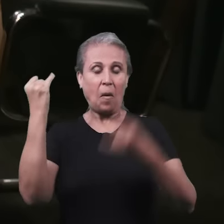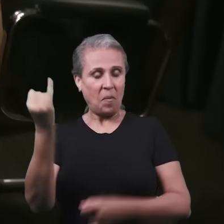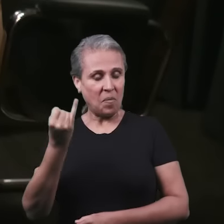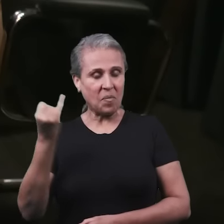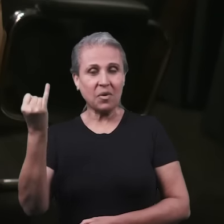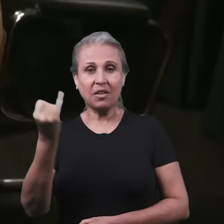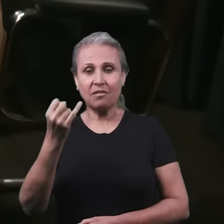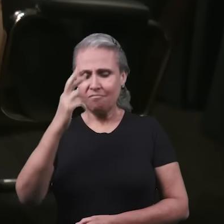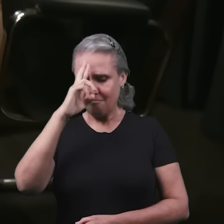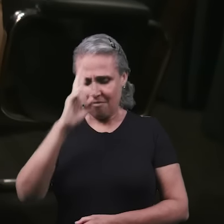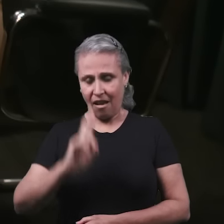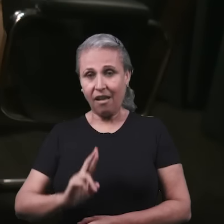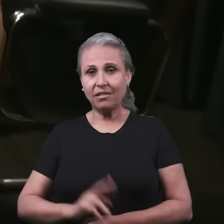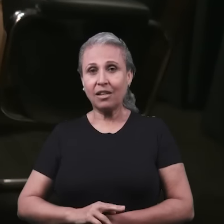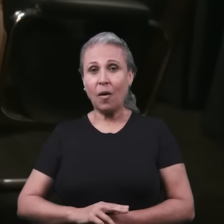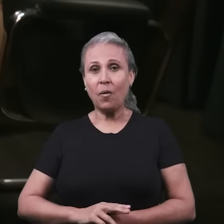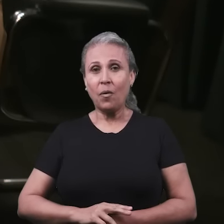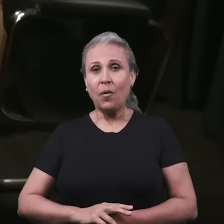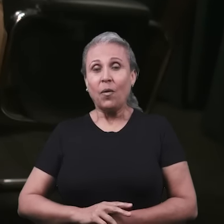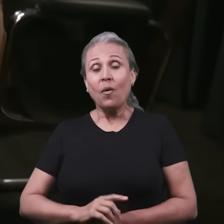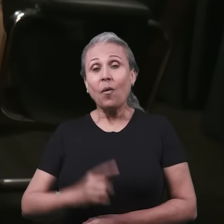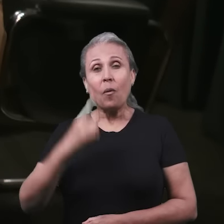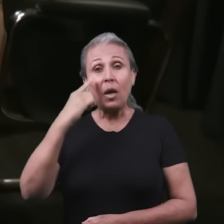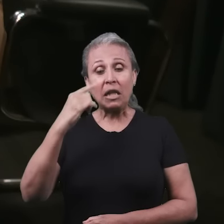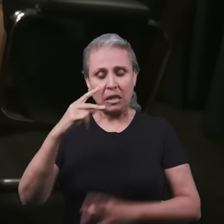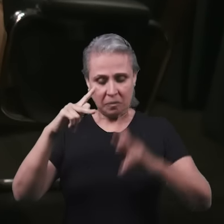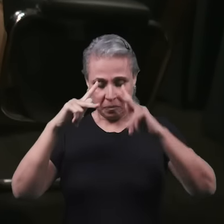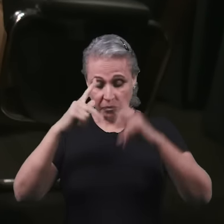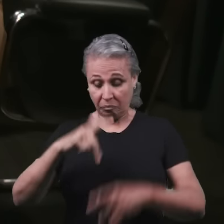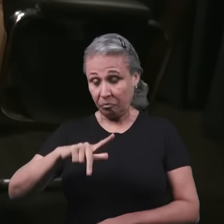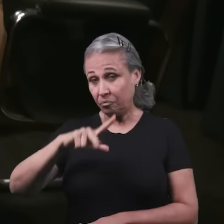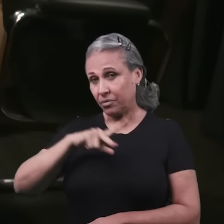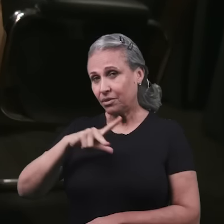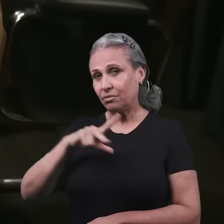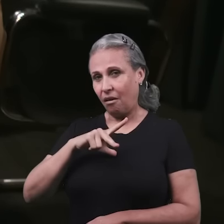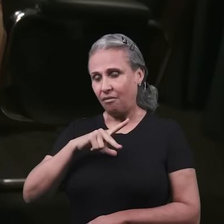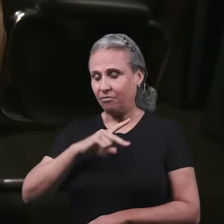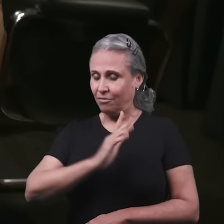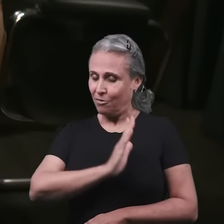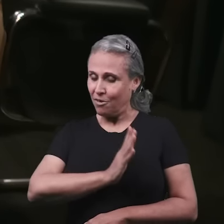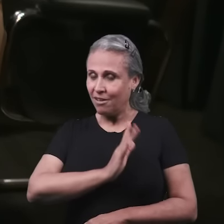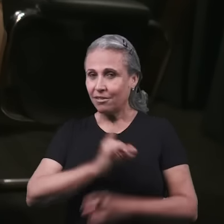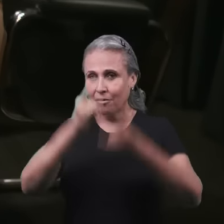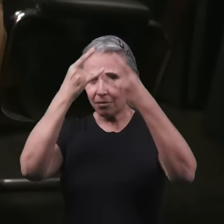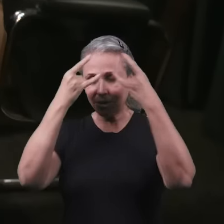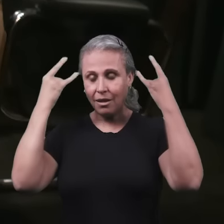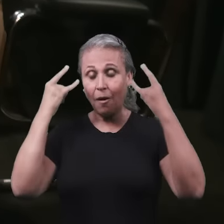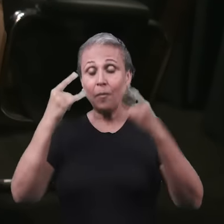que era a razão, aquilo que era o interesse pessoal dele, né? Onde estava de fato o coração dele. E nós vamos ver isso, por